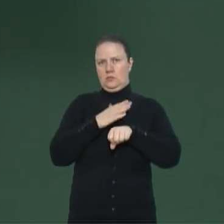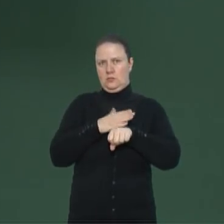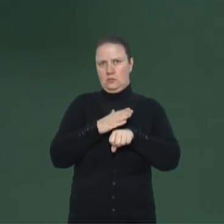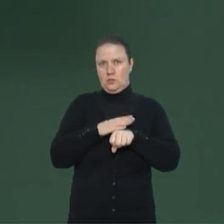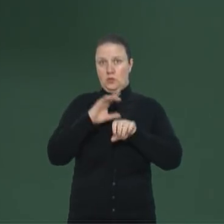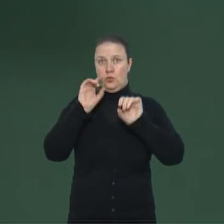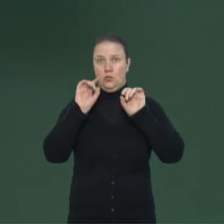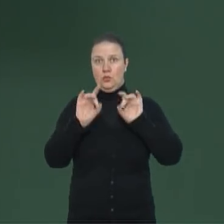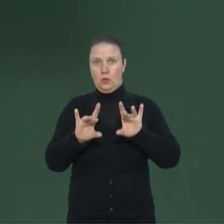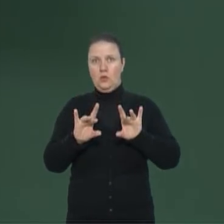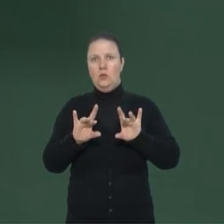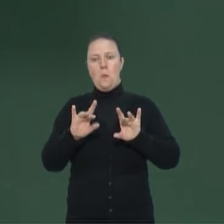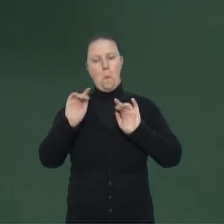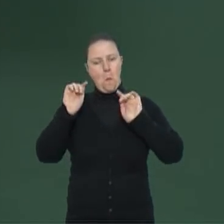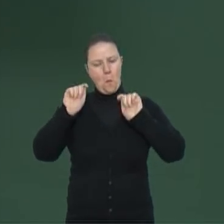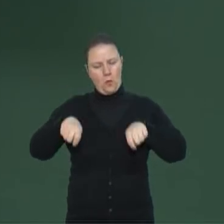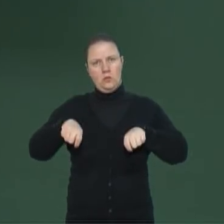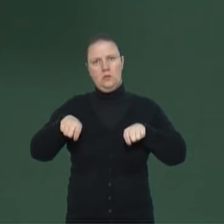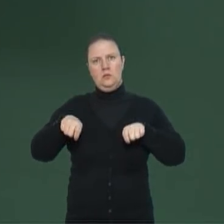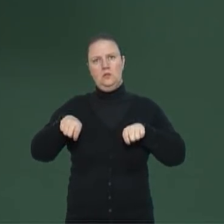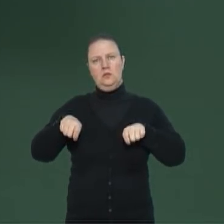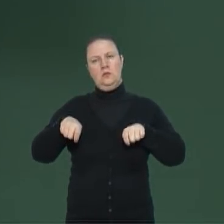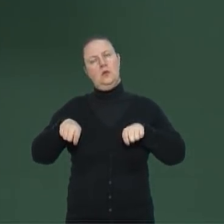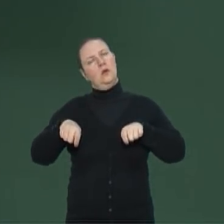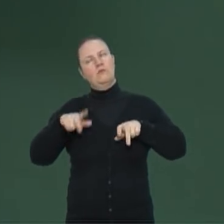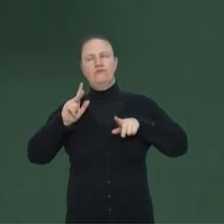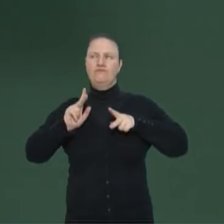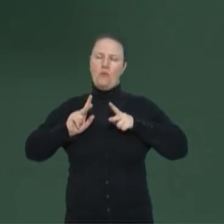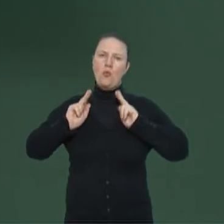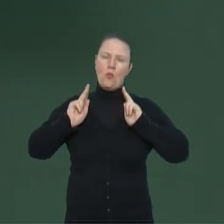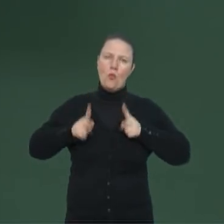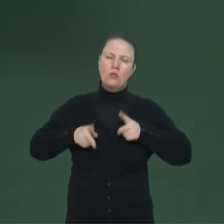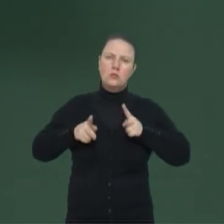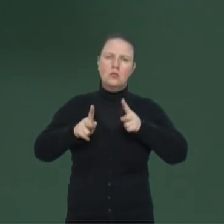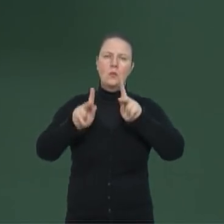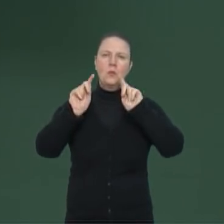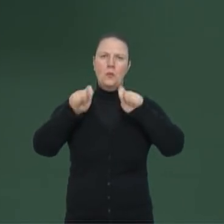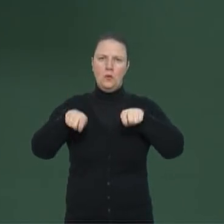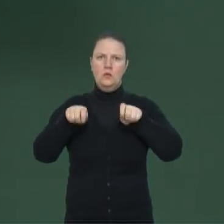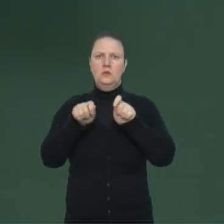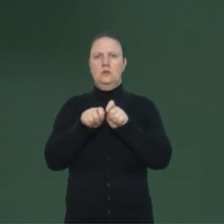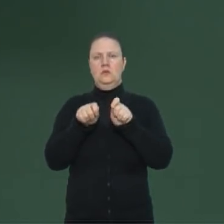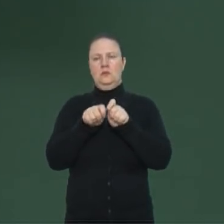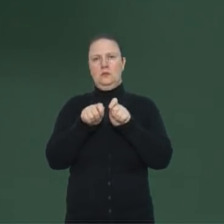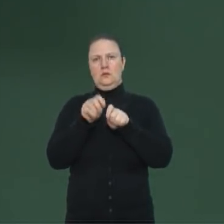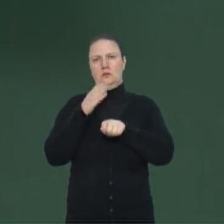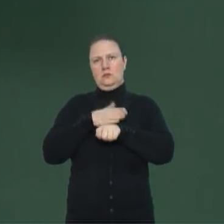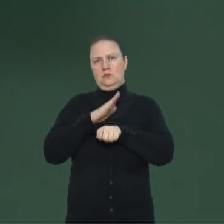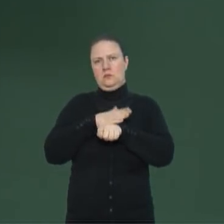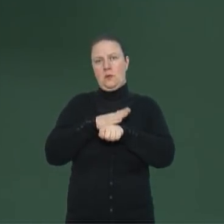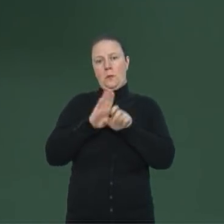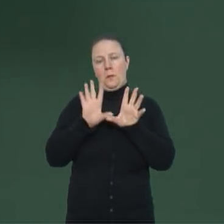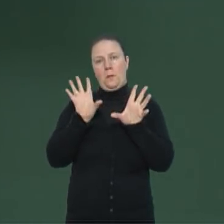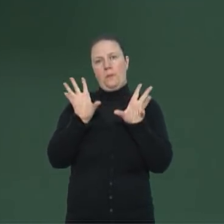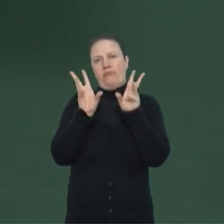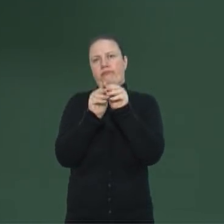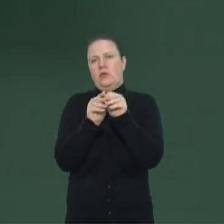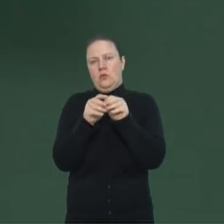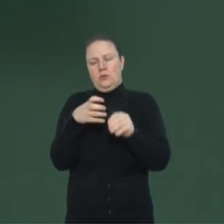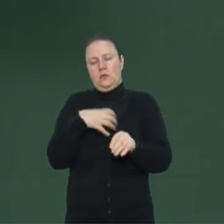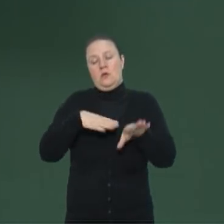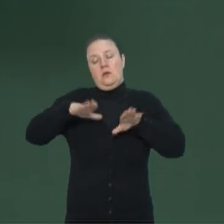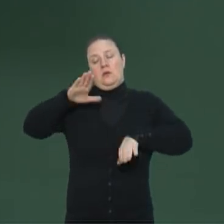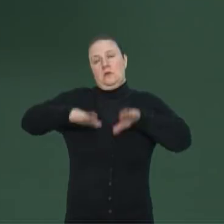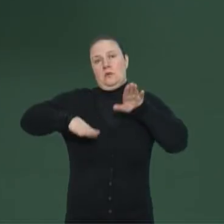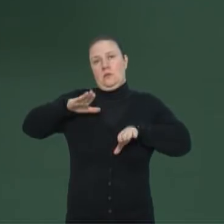só é válida em alguns casos. Não é que é só válida, sempre é válido também, mas ela é mais simples, né? Em alguns